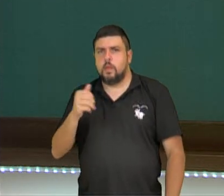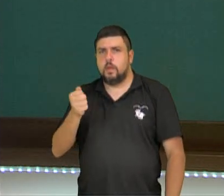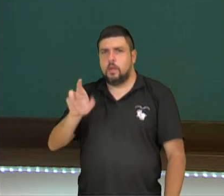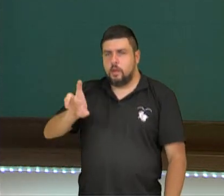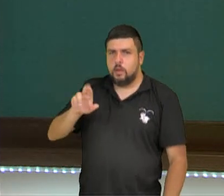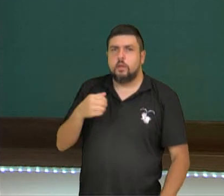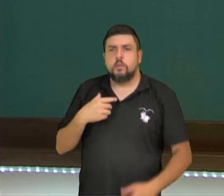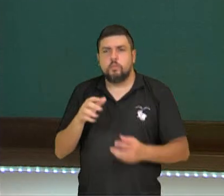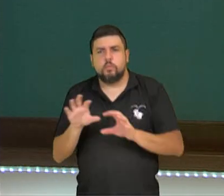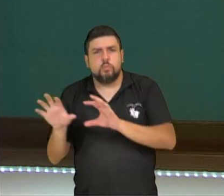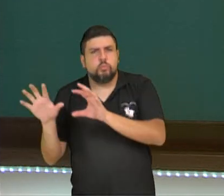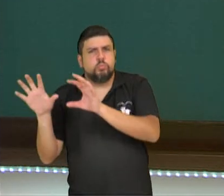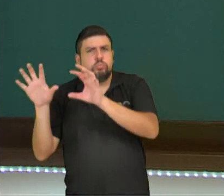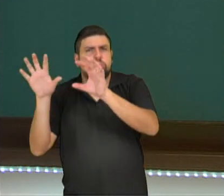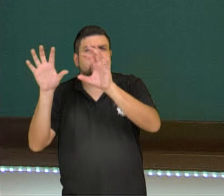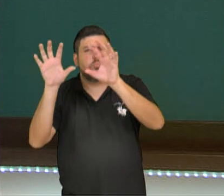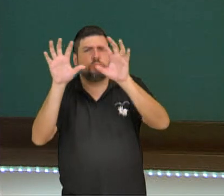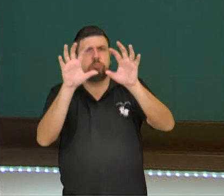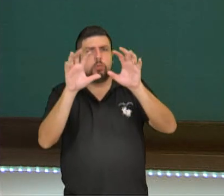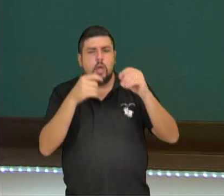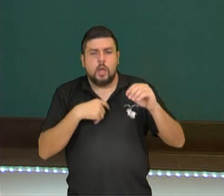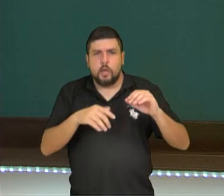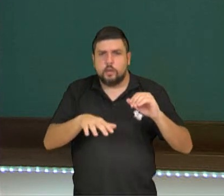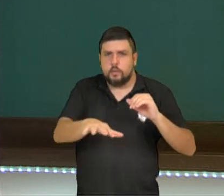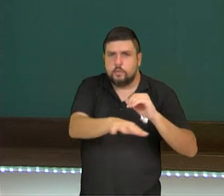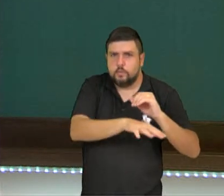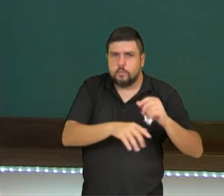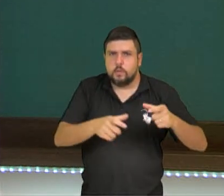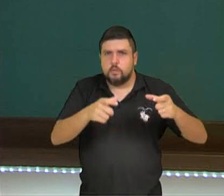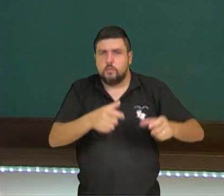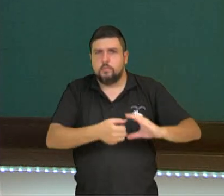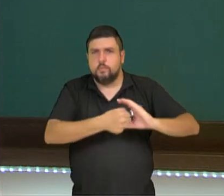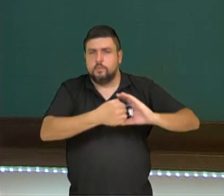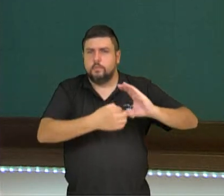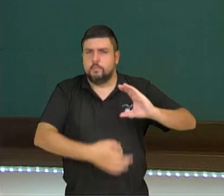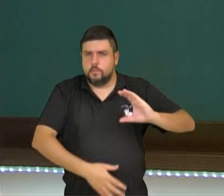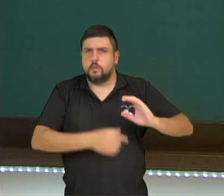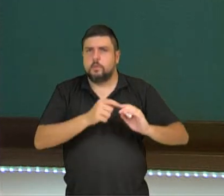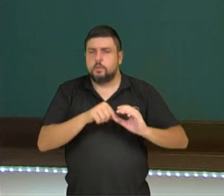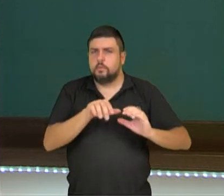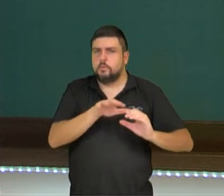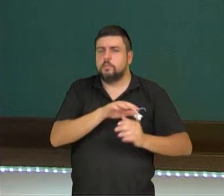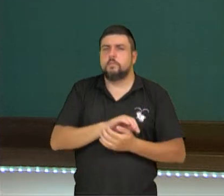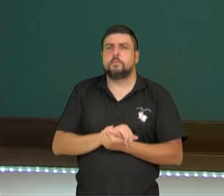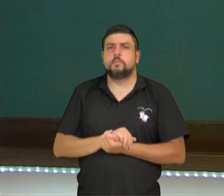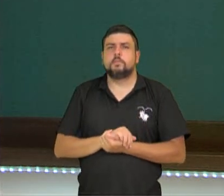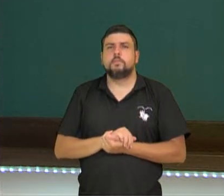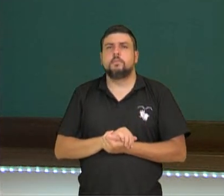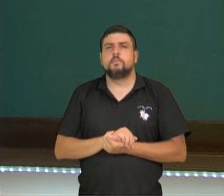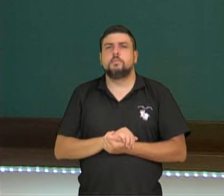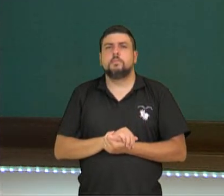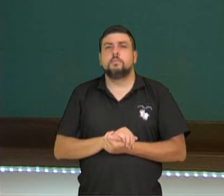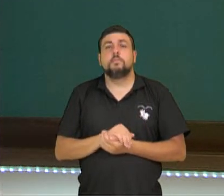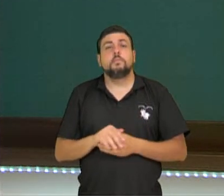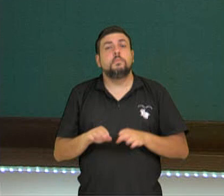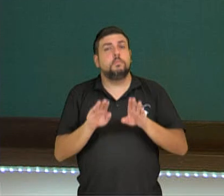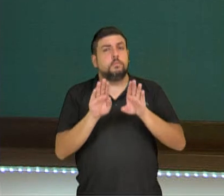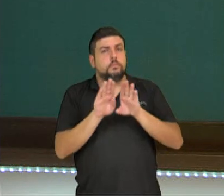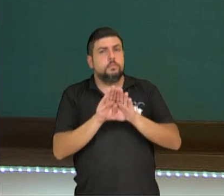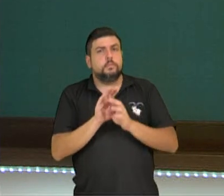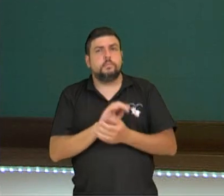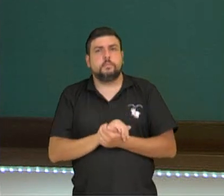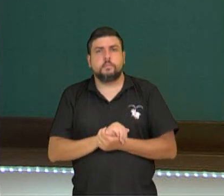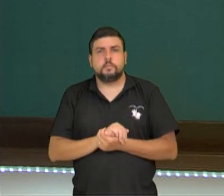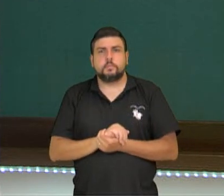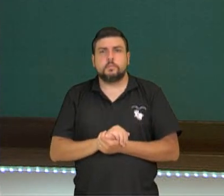na contribuição aí dessas características de climas brasileiros, né, e de outras partes do mundo. Temos, por exemplo, a